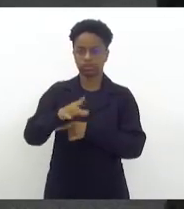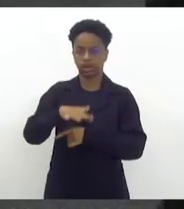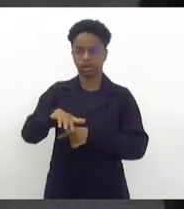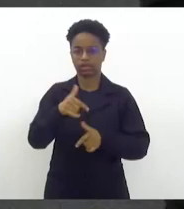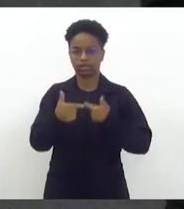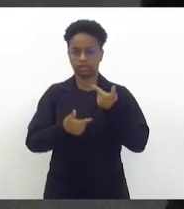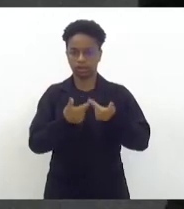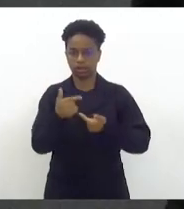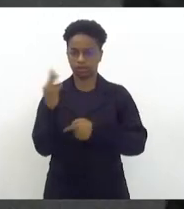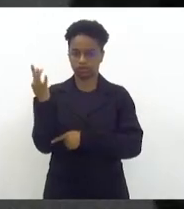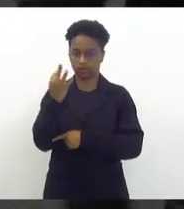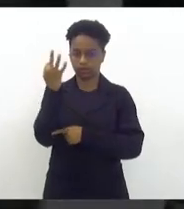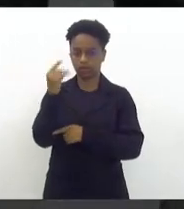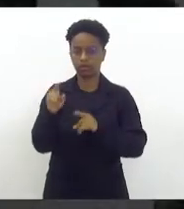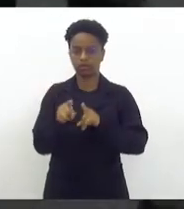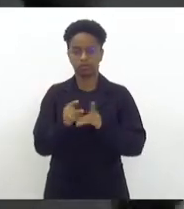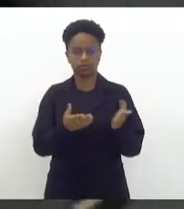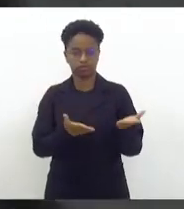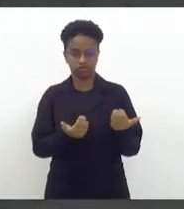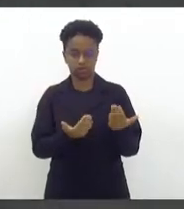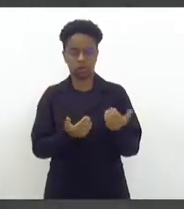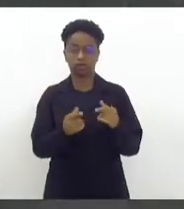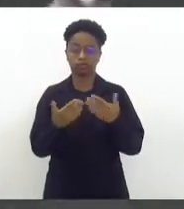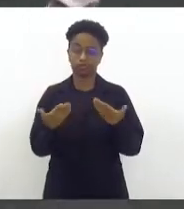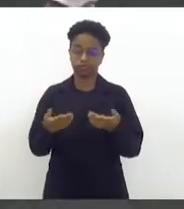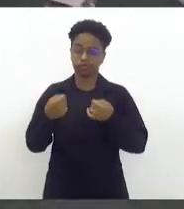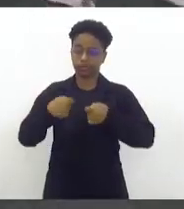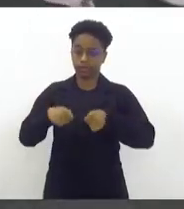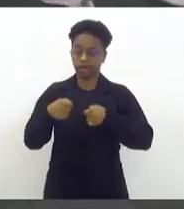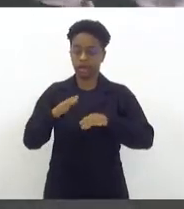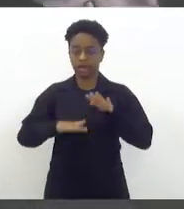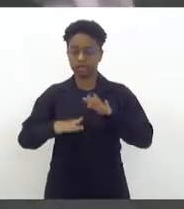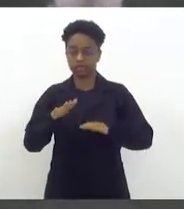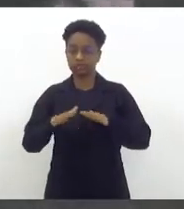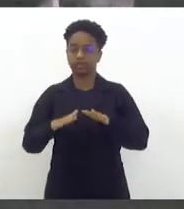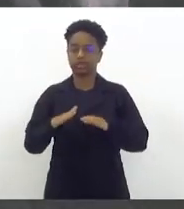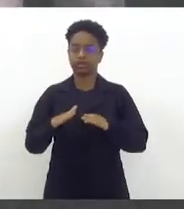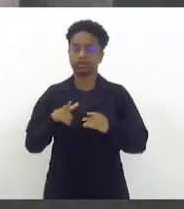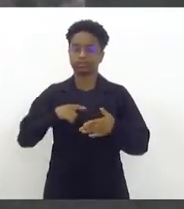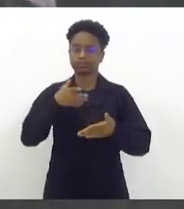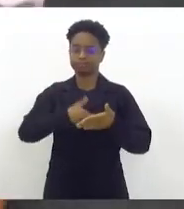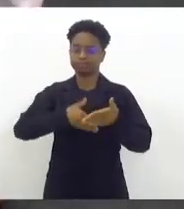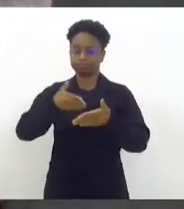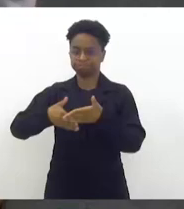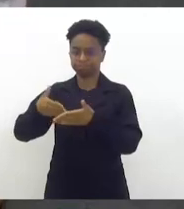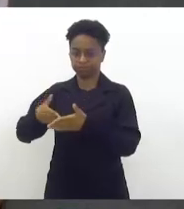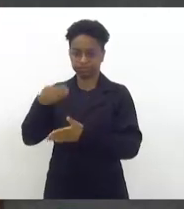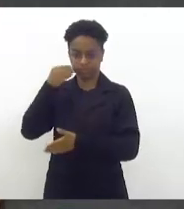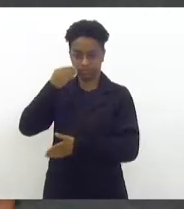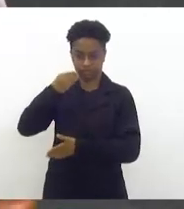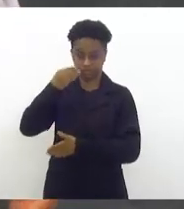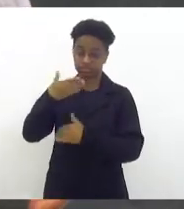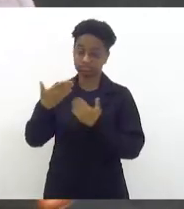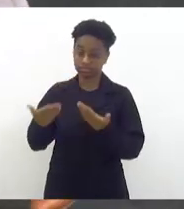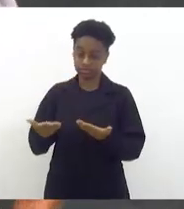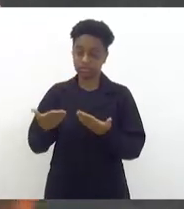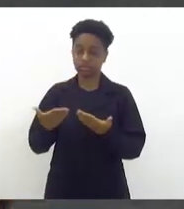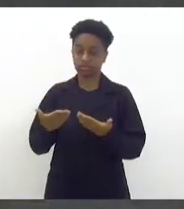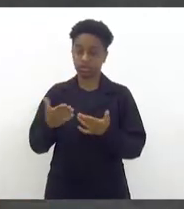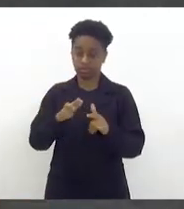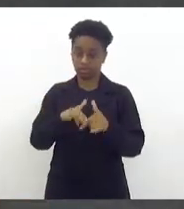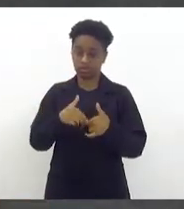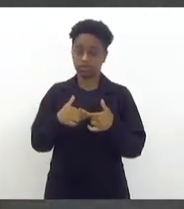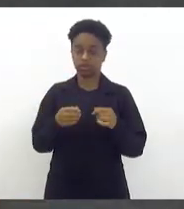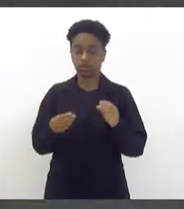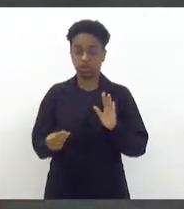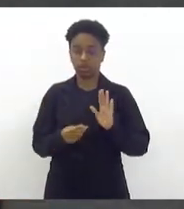mercado de trabalho formal, tão jovens e que precisam muitas vezes enfrentar a barreira da experiência. Então, por tudo isso, o